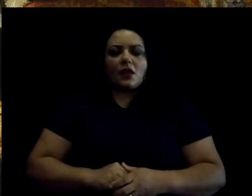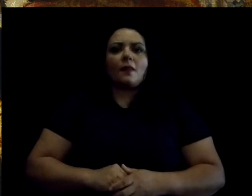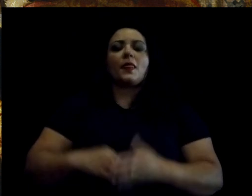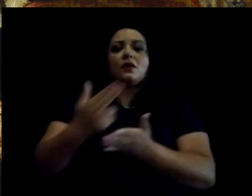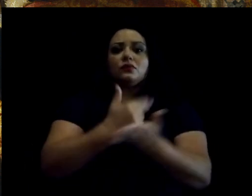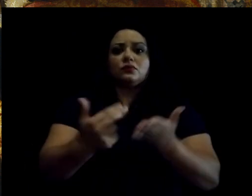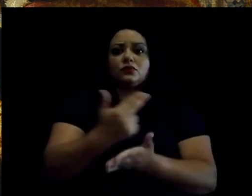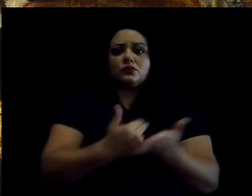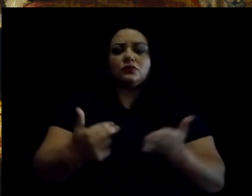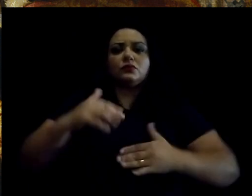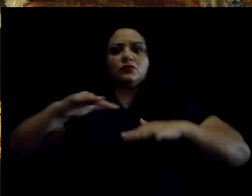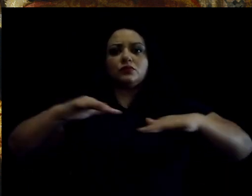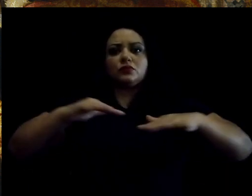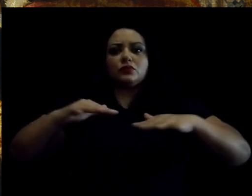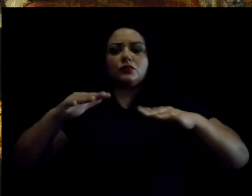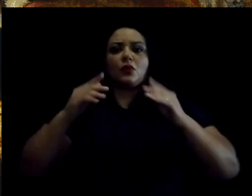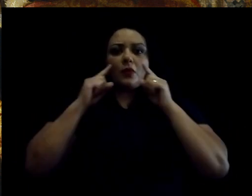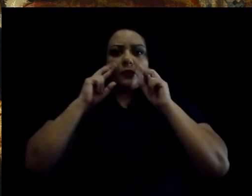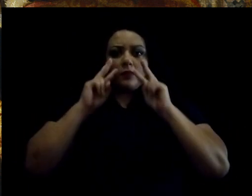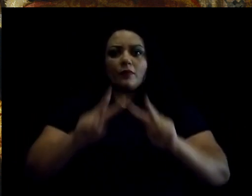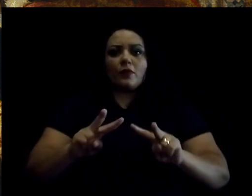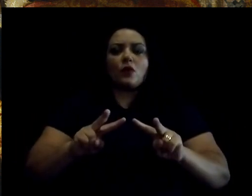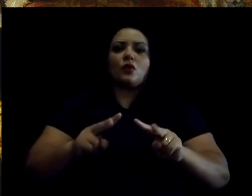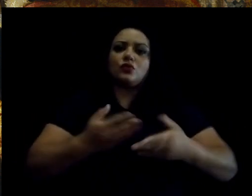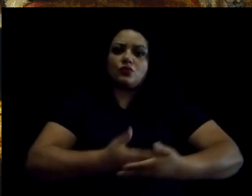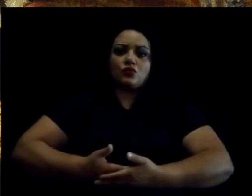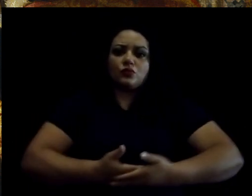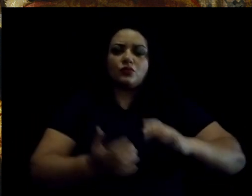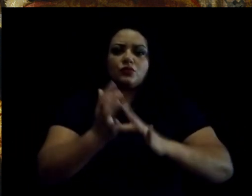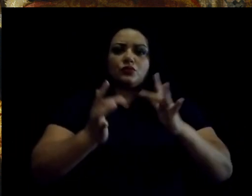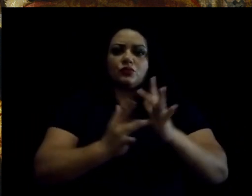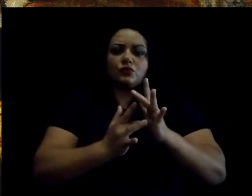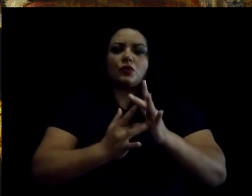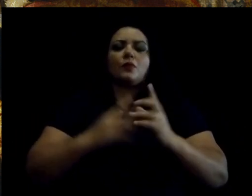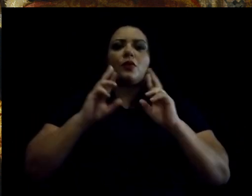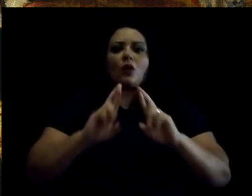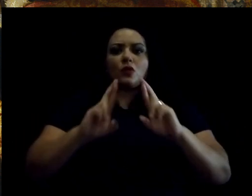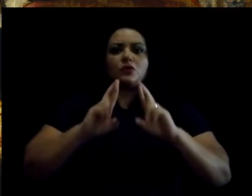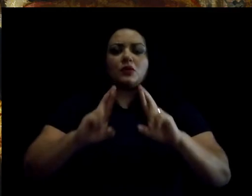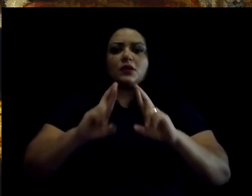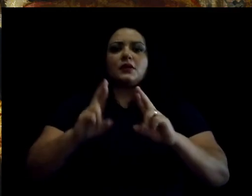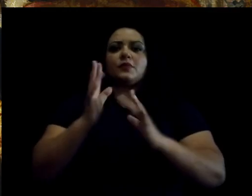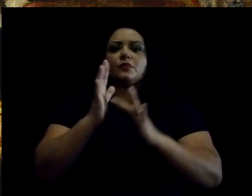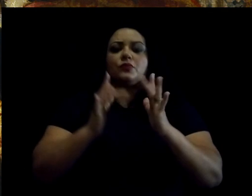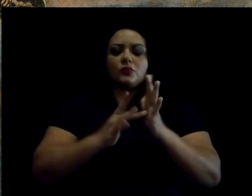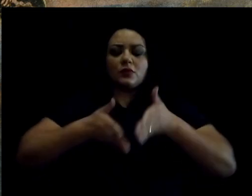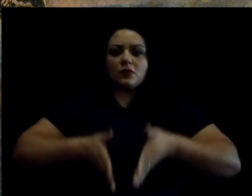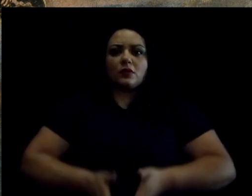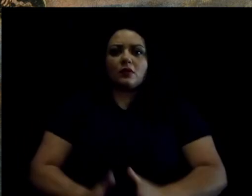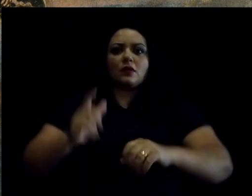em movimento precipitam em direção ao menino Jesus, a esperança do mundo derramada como avalanche sobre aquele que acaba de